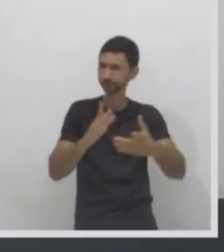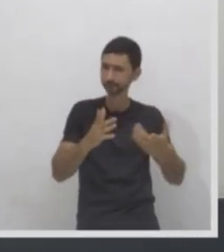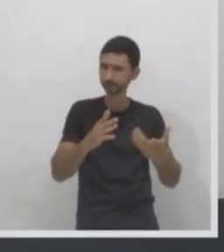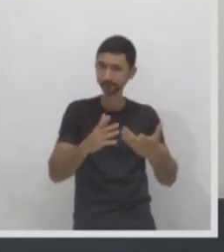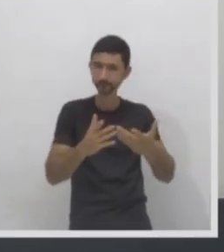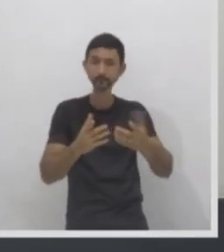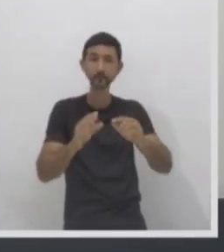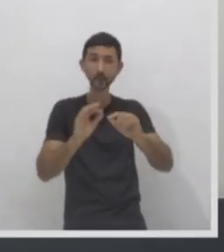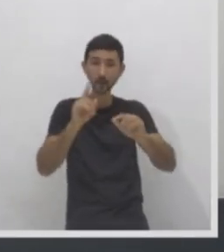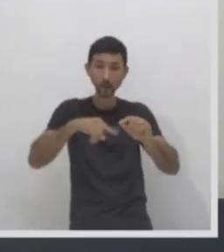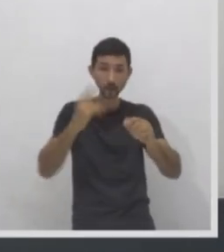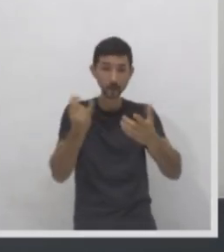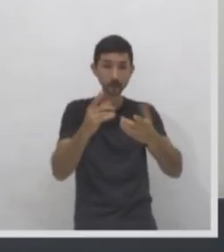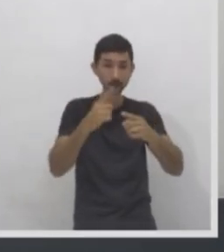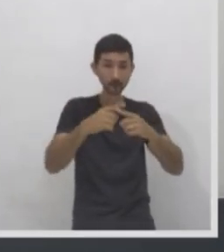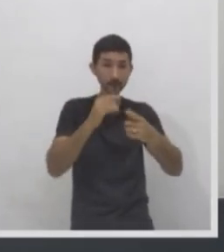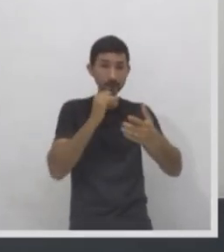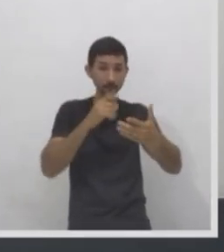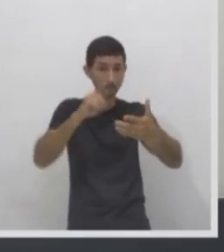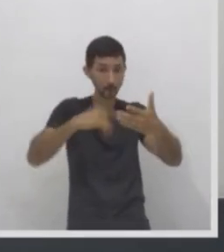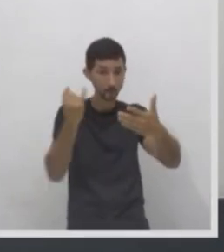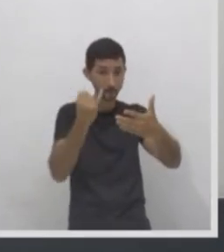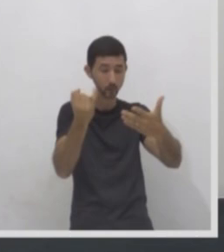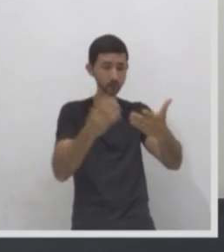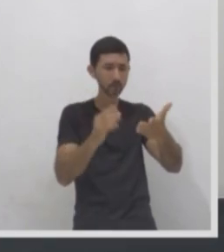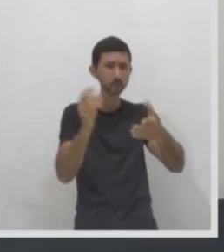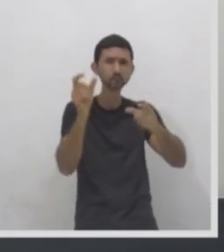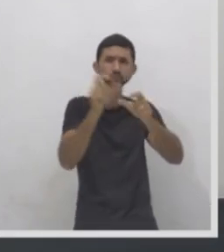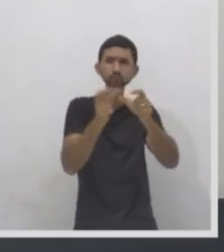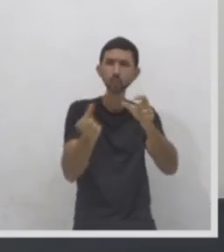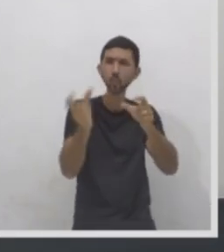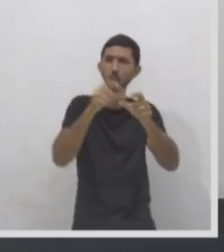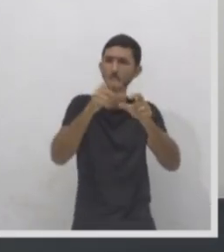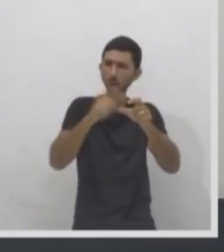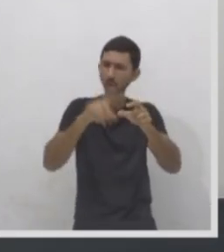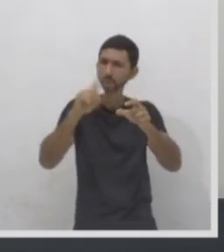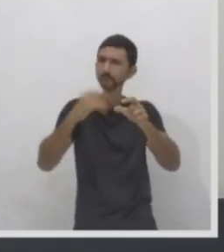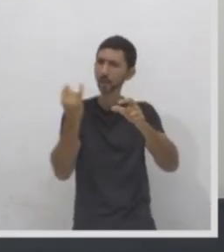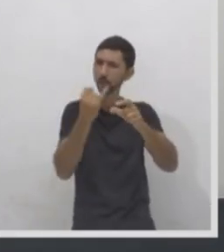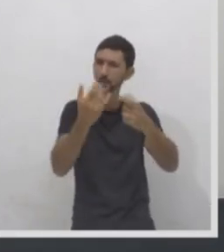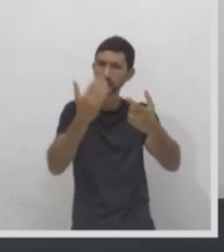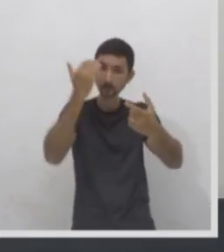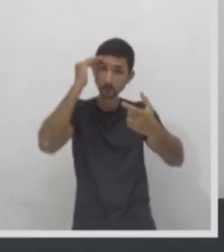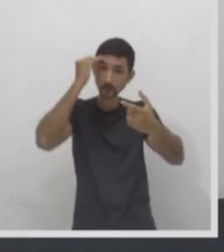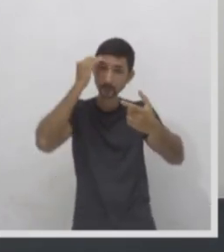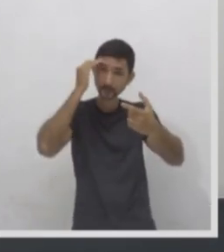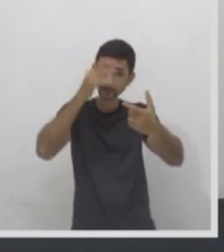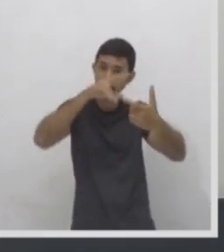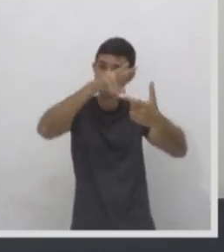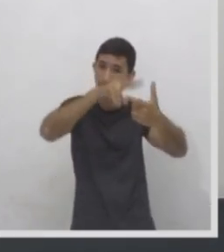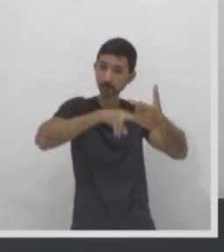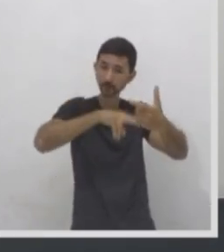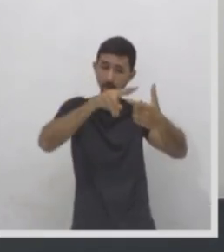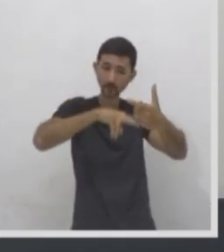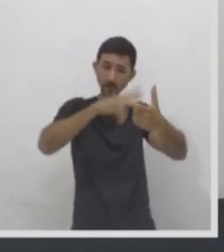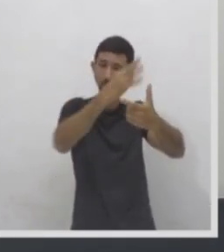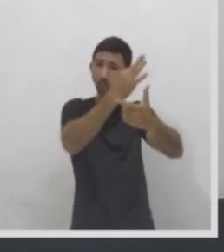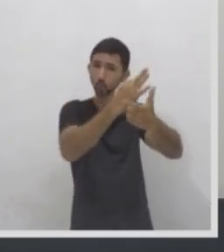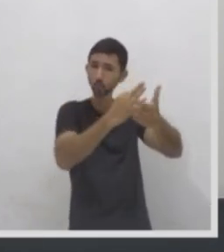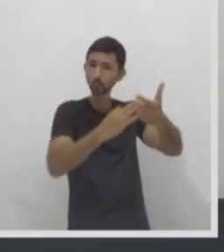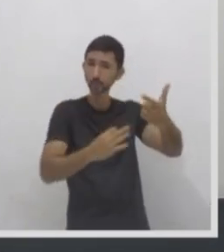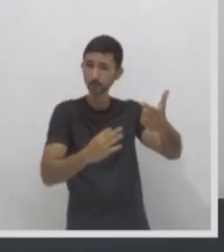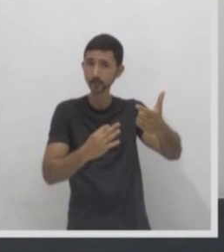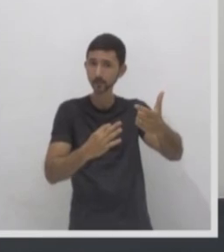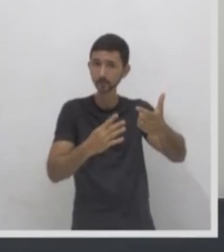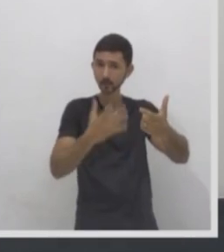no texto. É também porque esses elementos eles vão ser importantíssimos para a sua compreensão daquilo que o produtor do